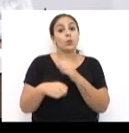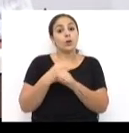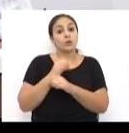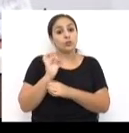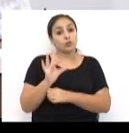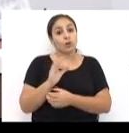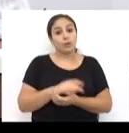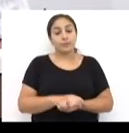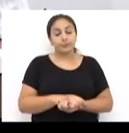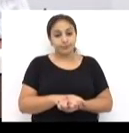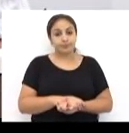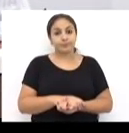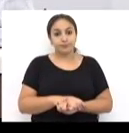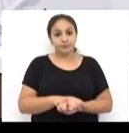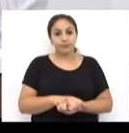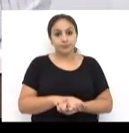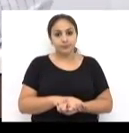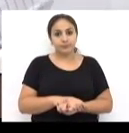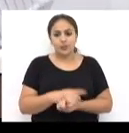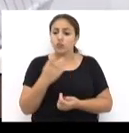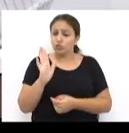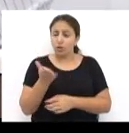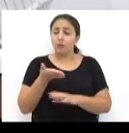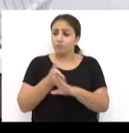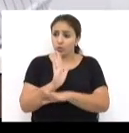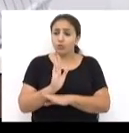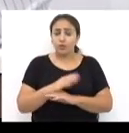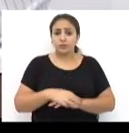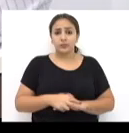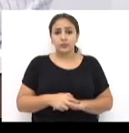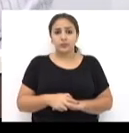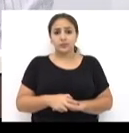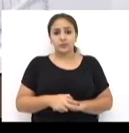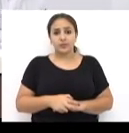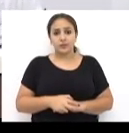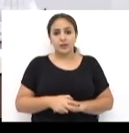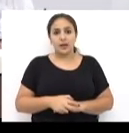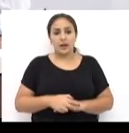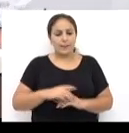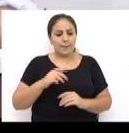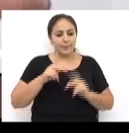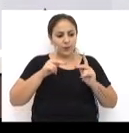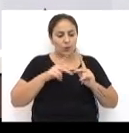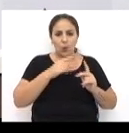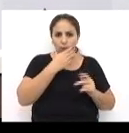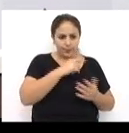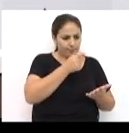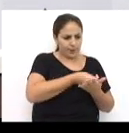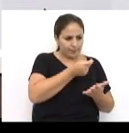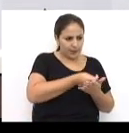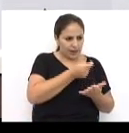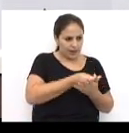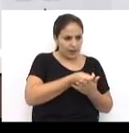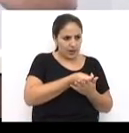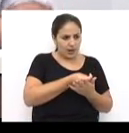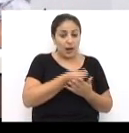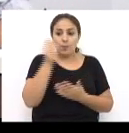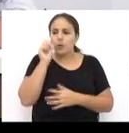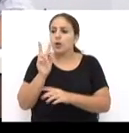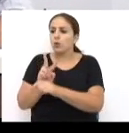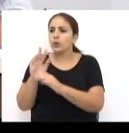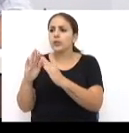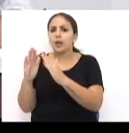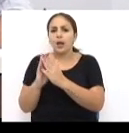anos. Né? Isso aí já foi aprovado. O camarada está pagando lá, a mulher cuidando da casa,